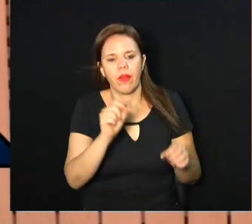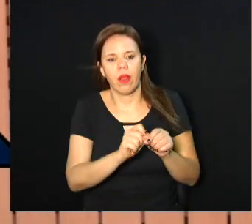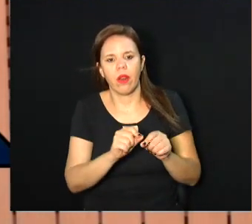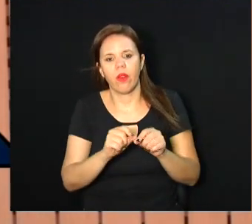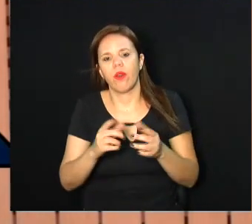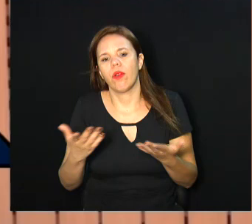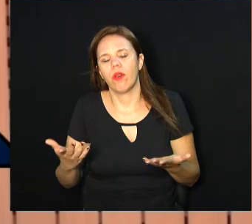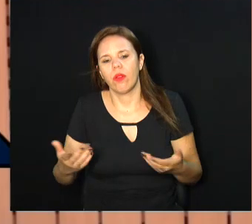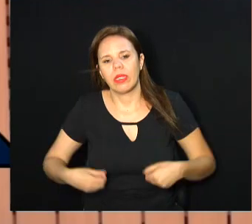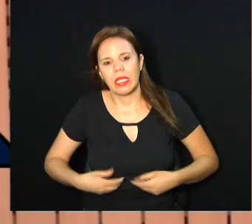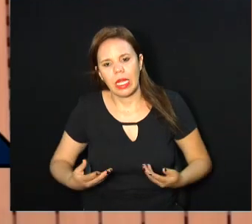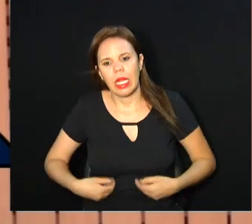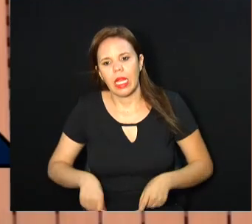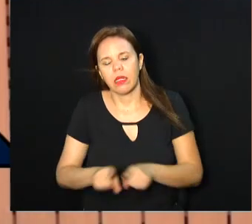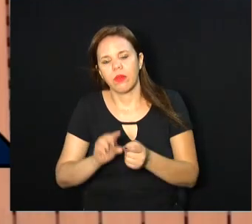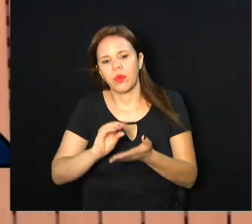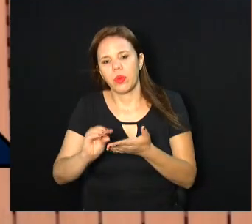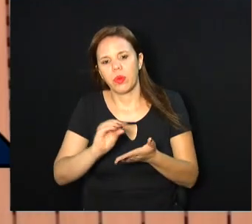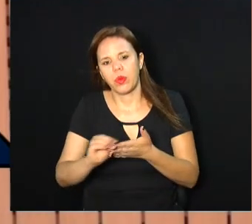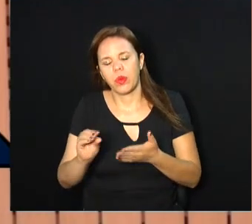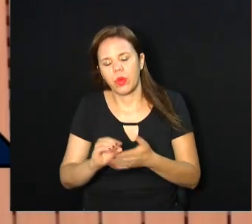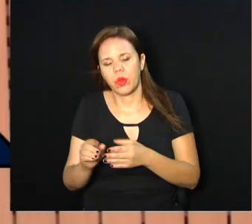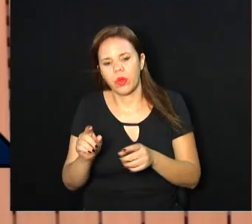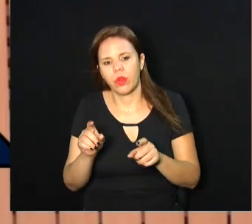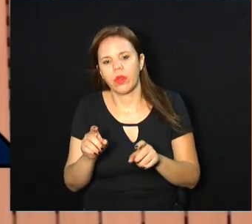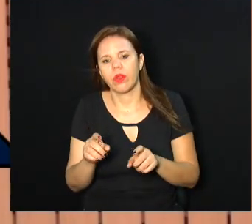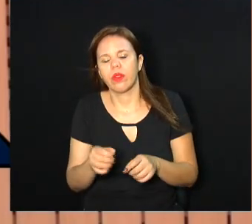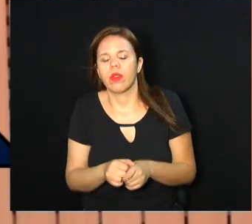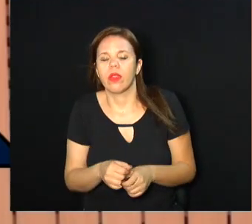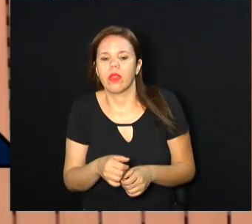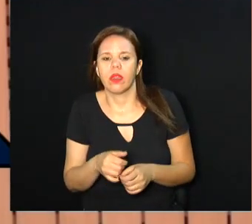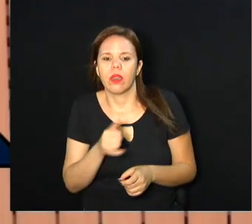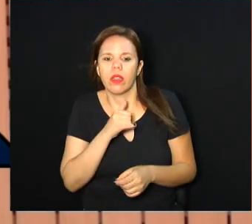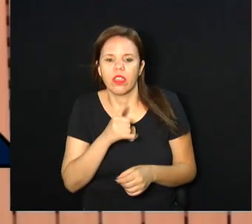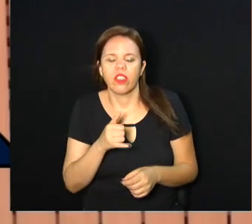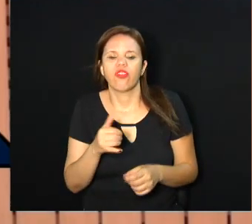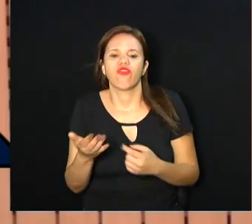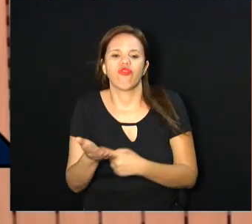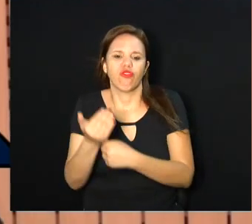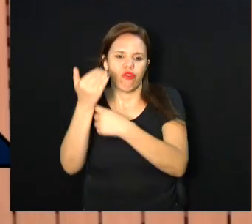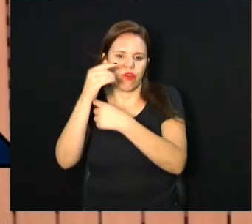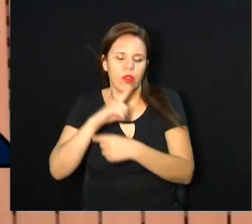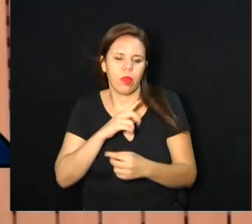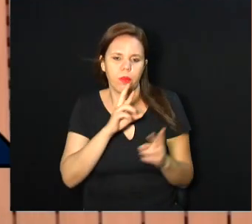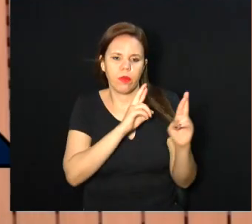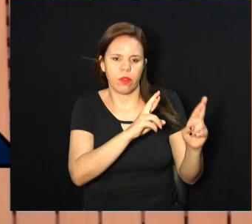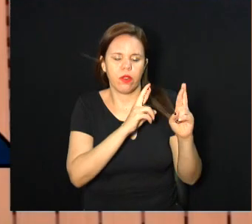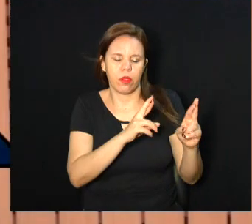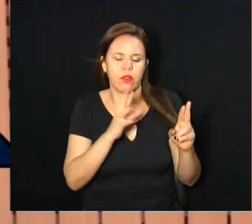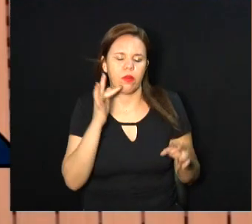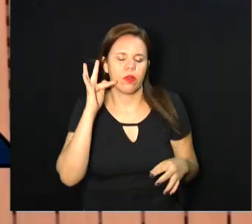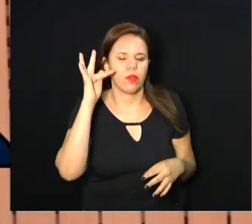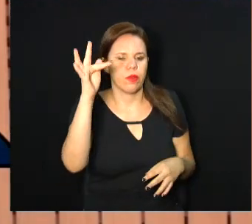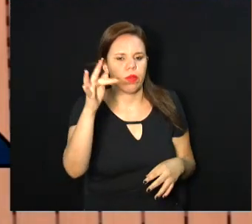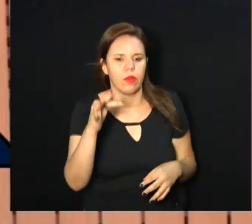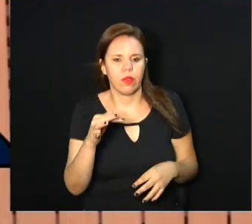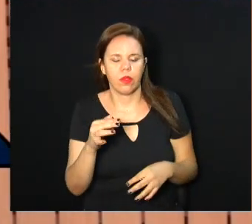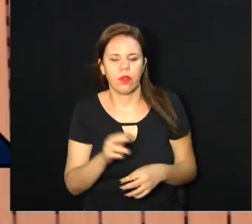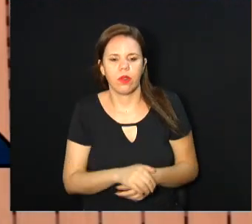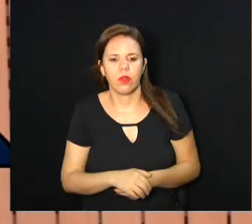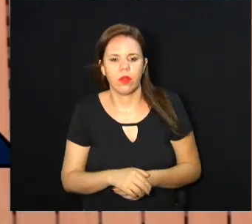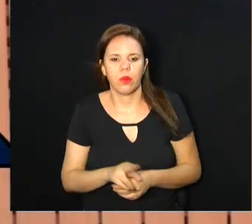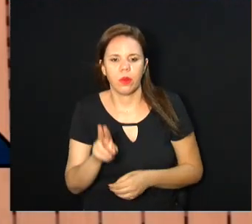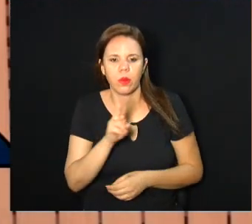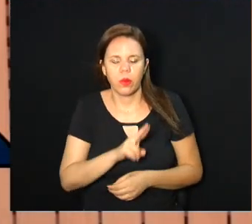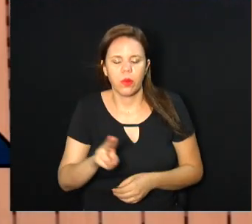investimento, a questão, por exemplo, da energia fotovoltaica. Então, nesse sentido, é que nós temos esperança de um futuro mais otimista em